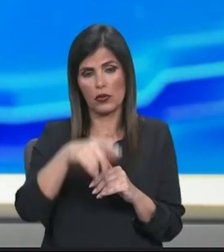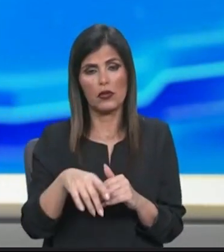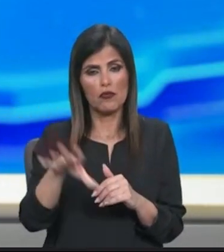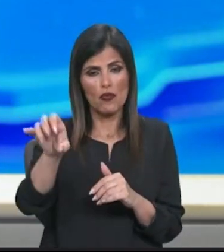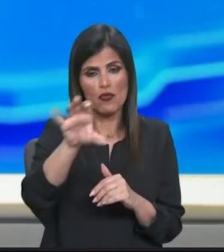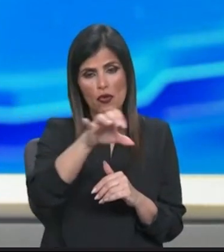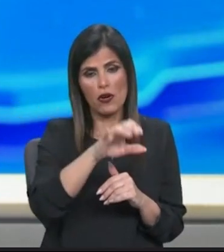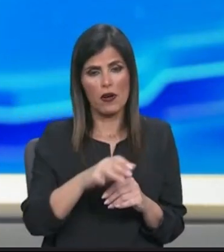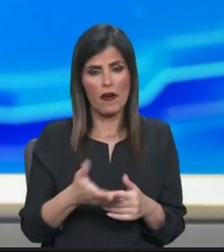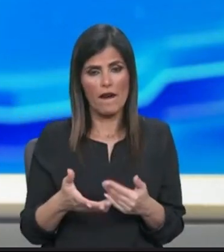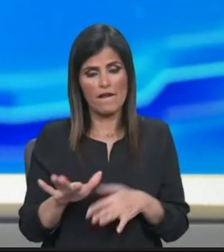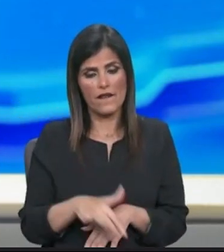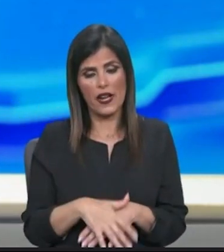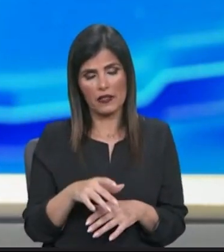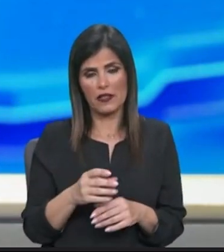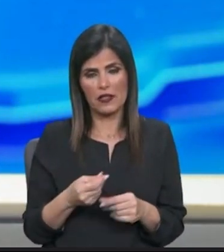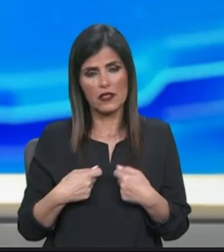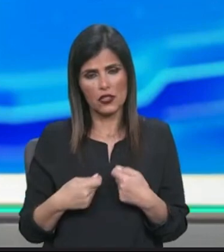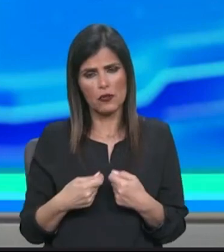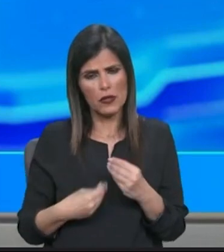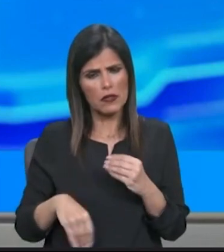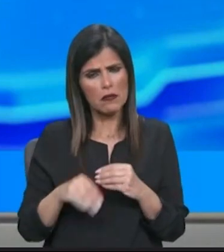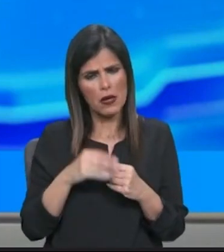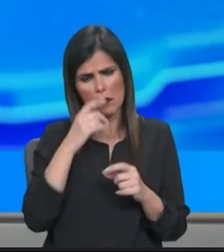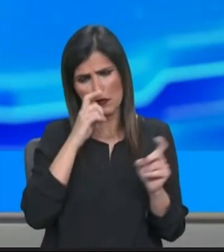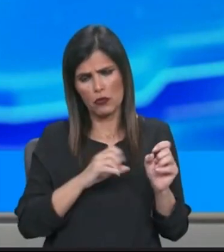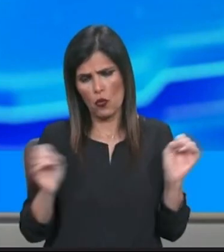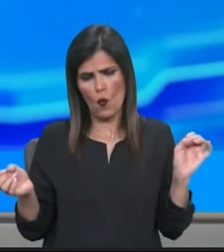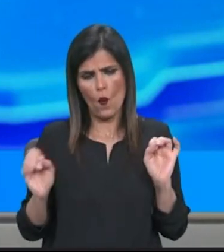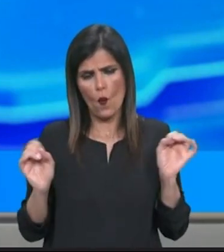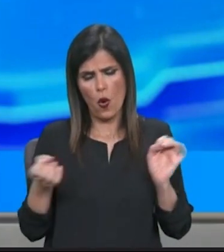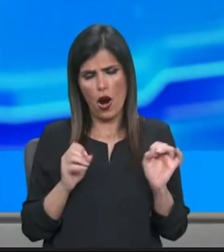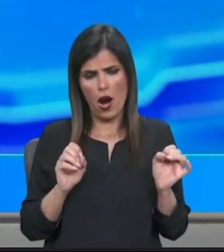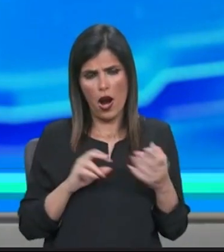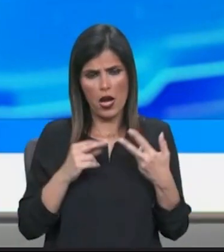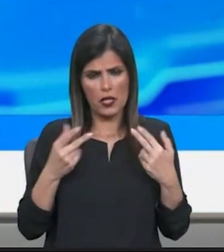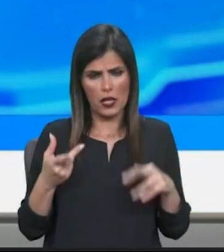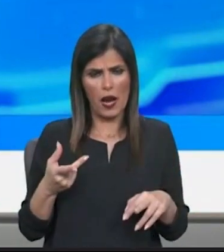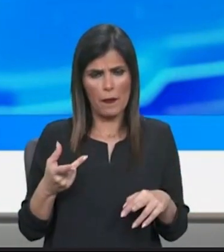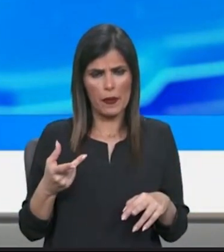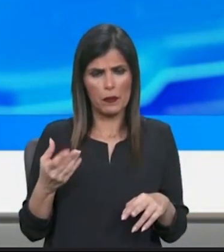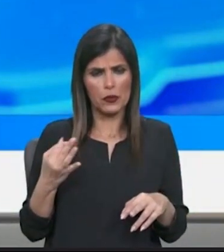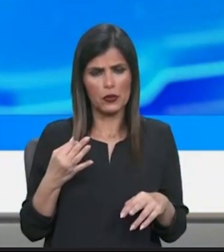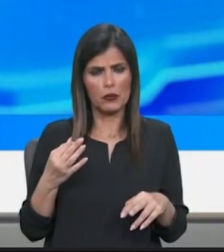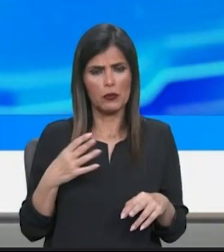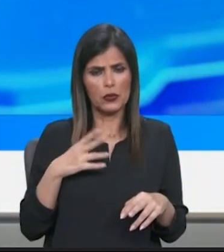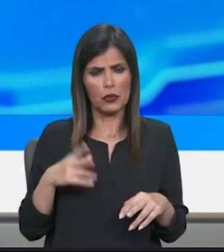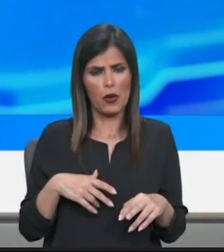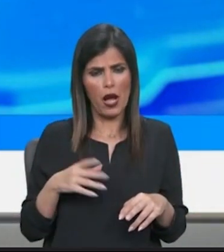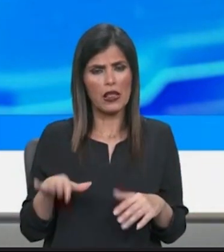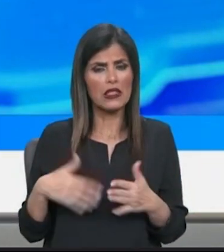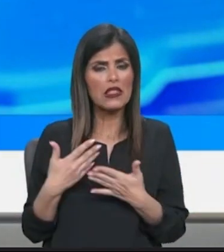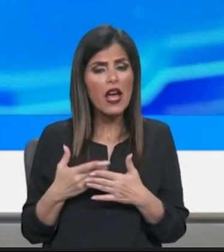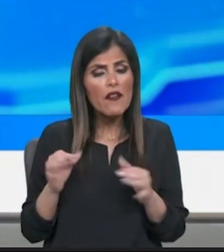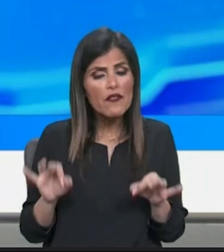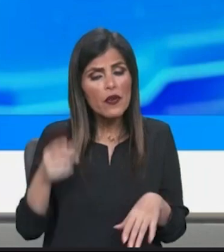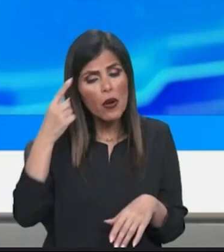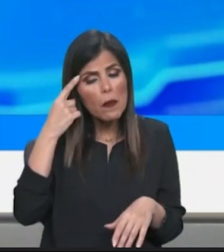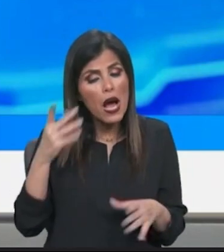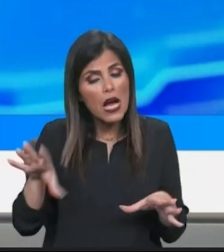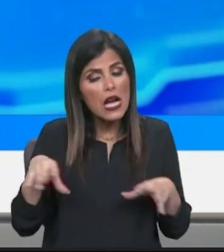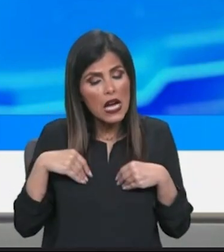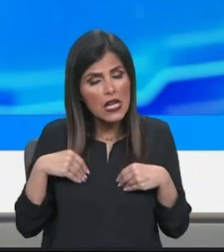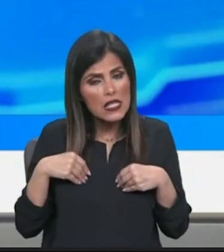de fraldas, sem custos adicionais para o contribuinte. Os municípios portugueses teriam até ao final do ano passado para assumir a gestão